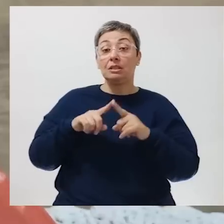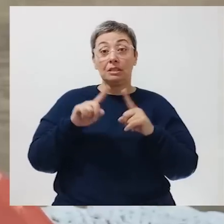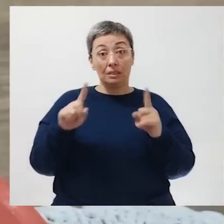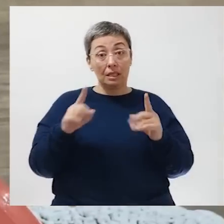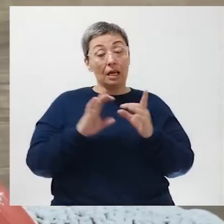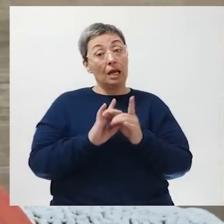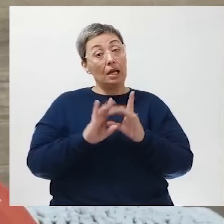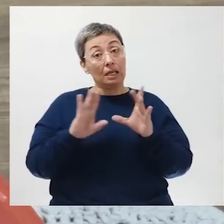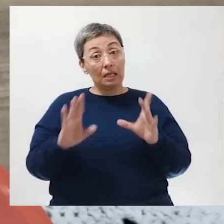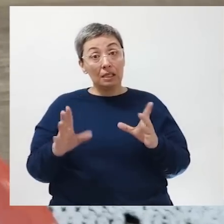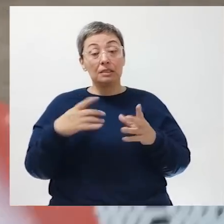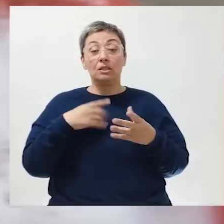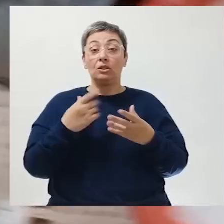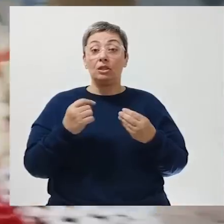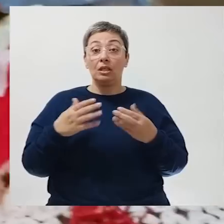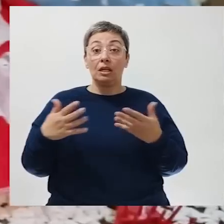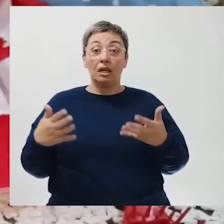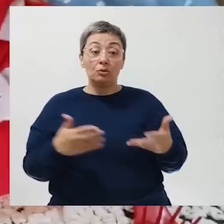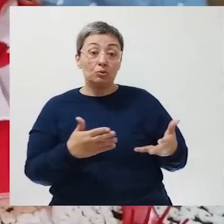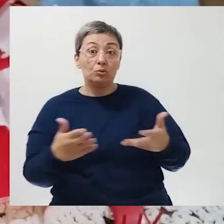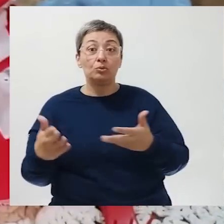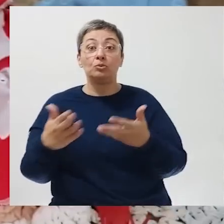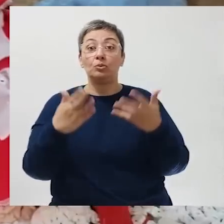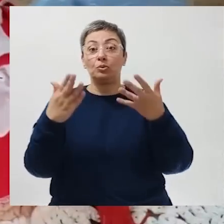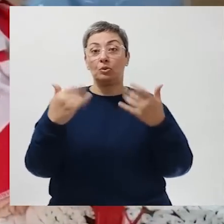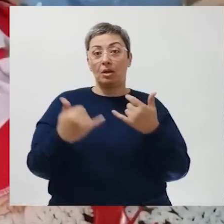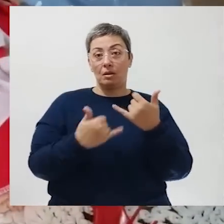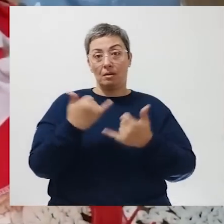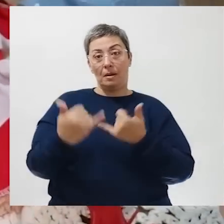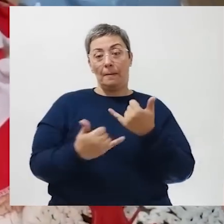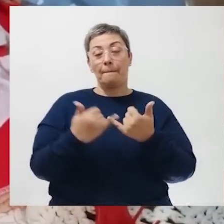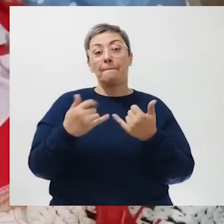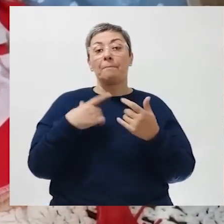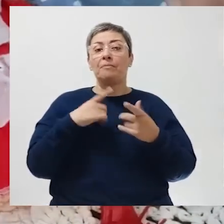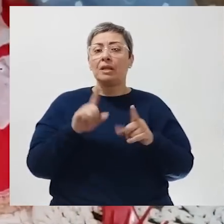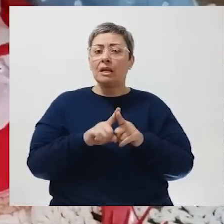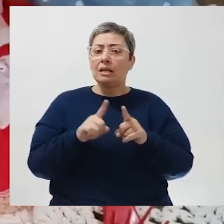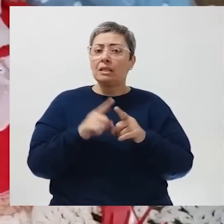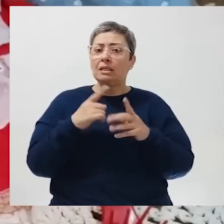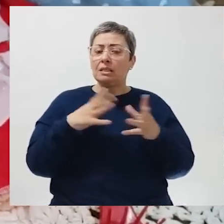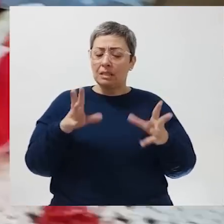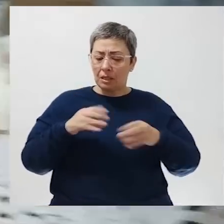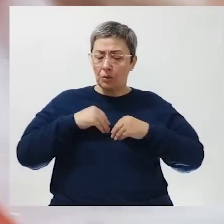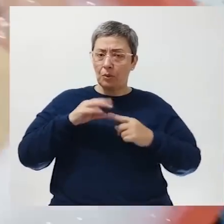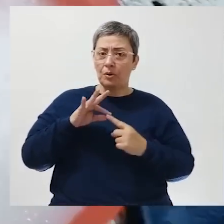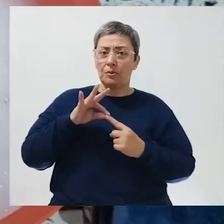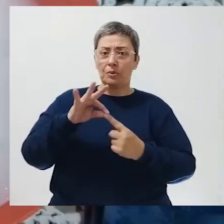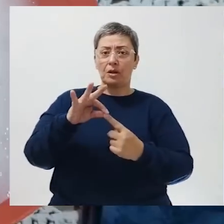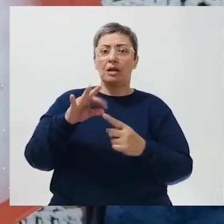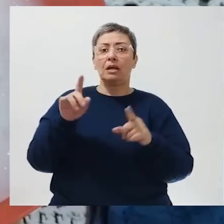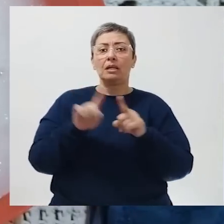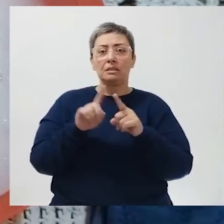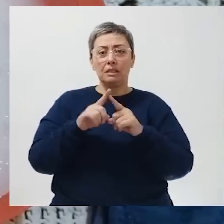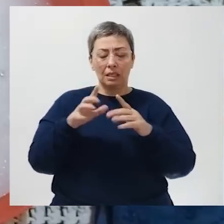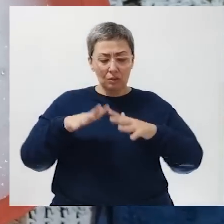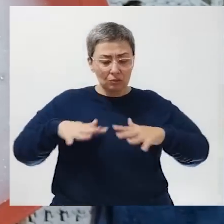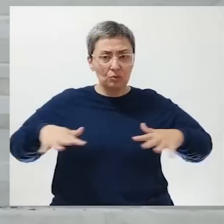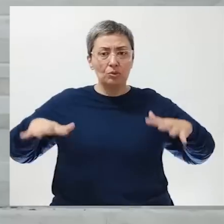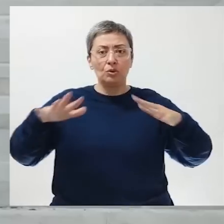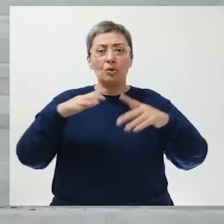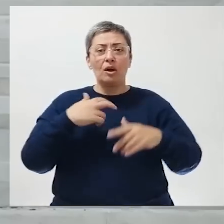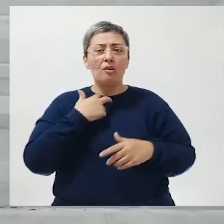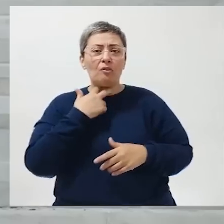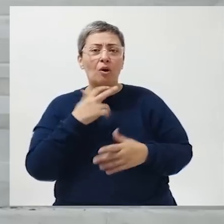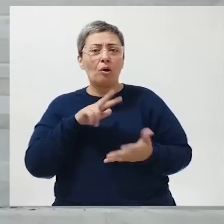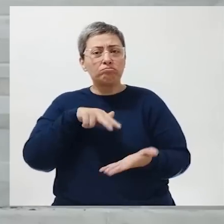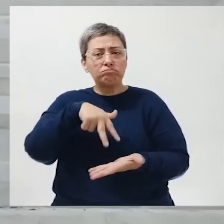tem que deixar a criança conduzir a brincadeira. Ela tem que ser a protagonista. Ela tem que ter espaço, voz.